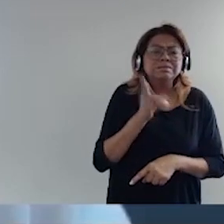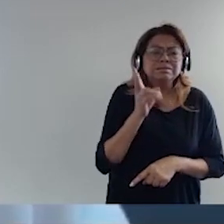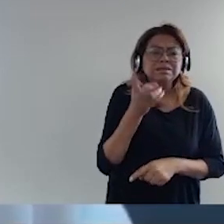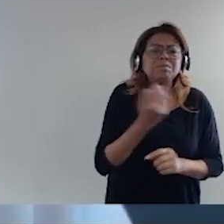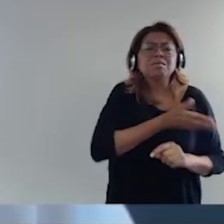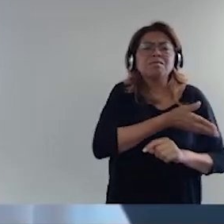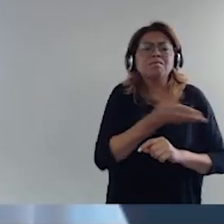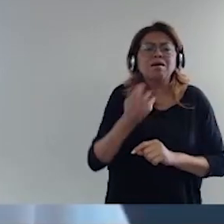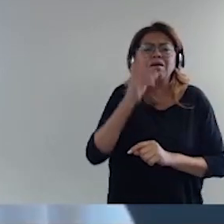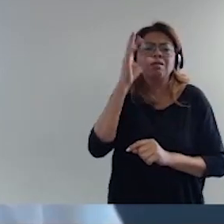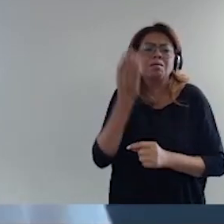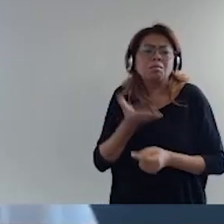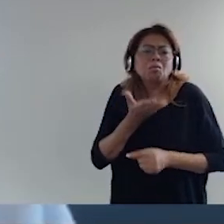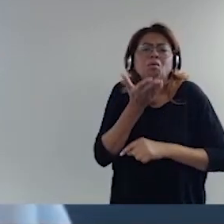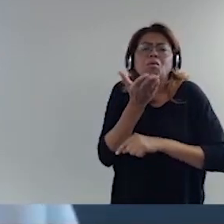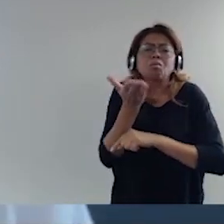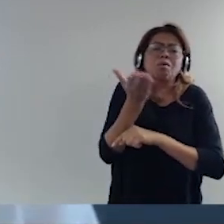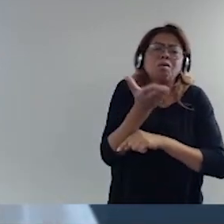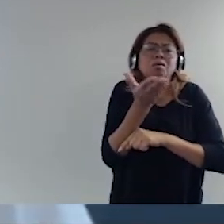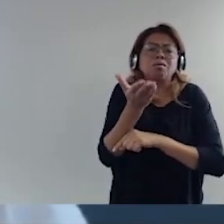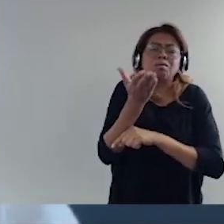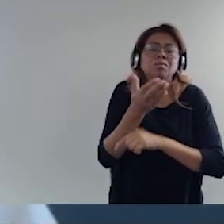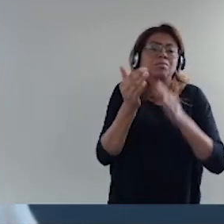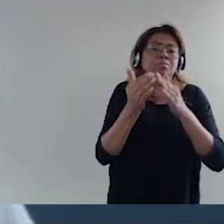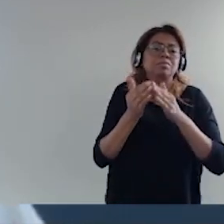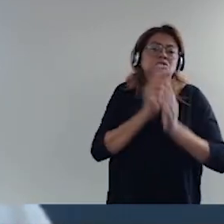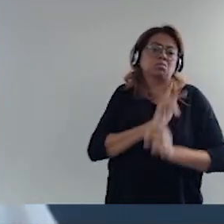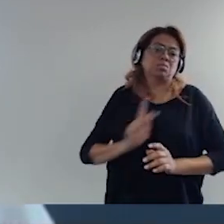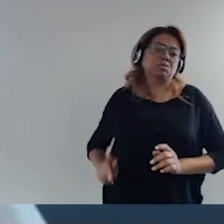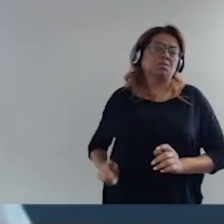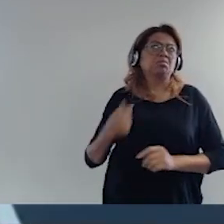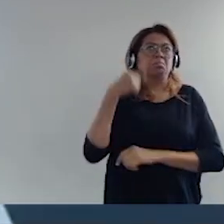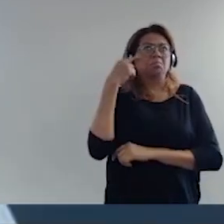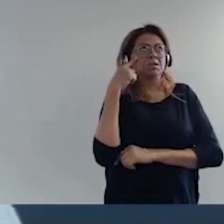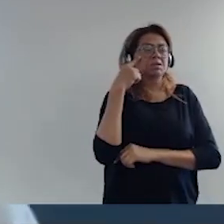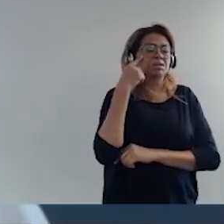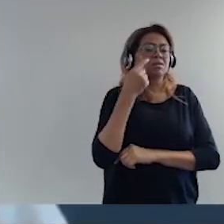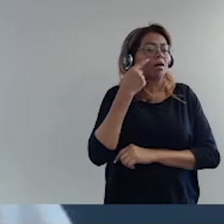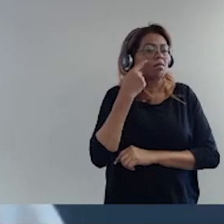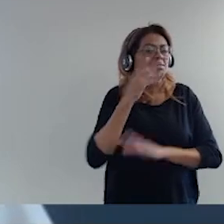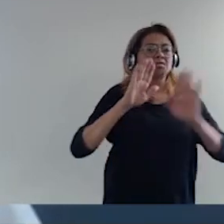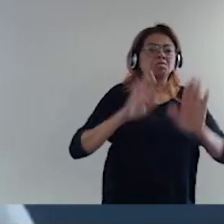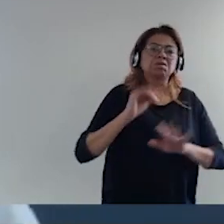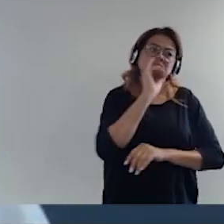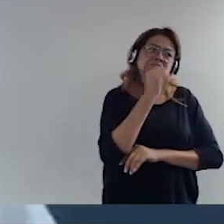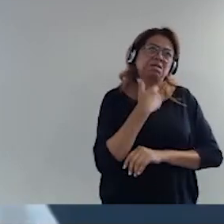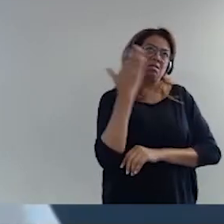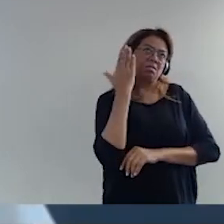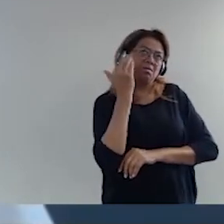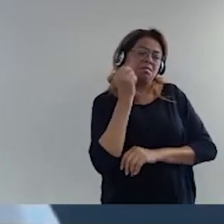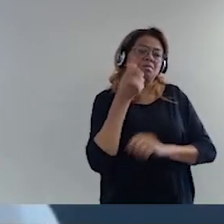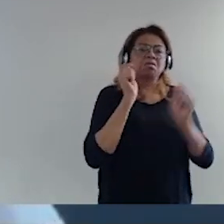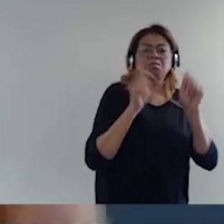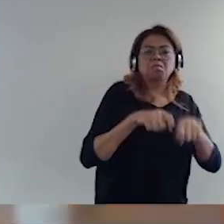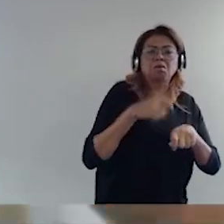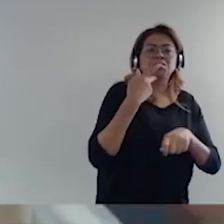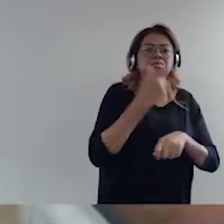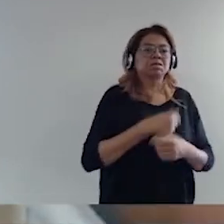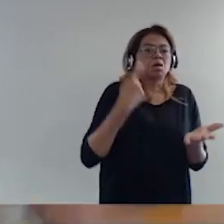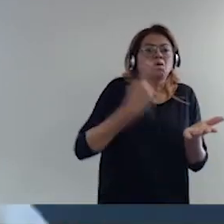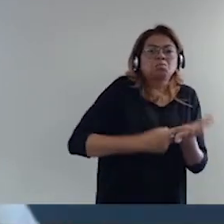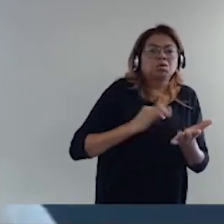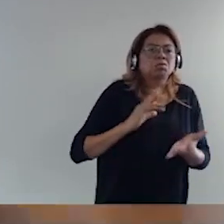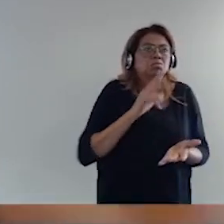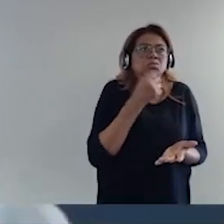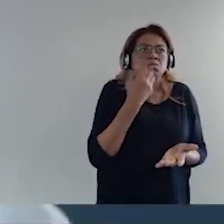ô, presidente, me dá um dinheirinho aqui. Ele fala: deixa eu ver se você fez o seu para casa devidamente, se você cumpriu tudo